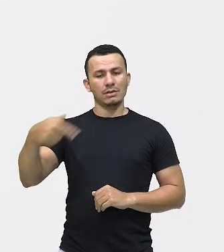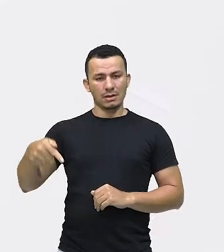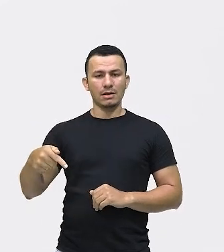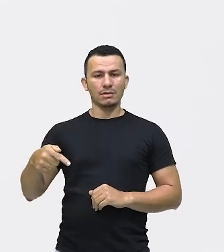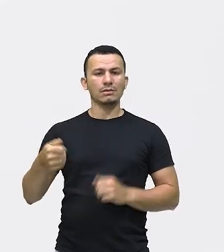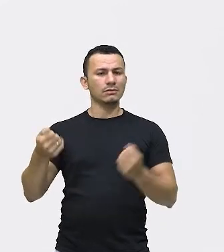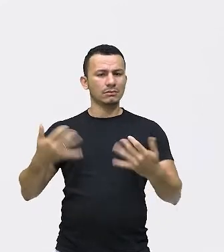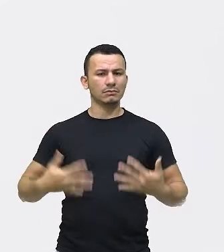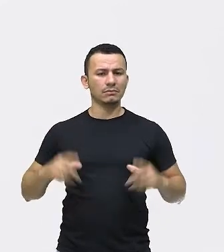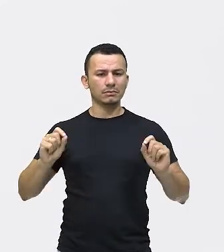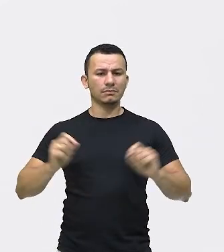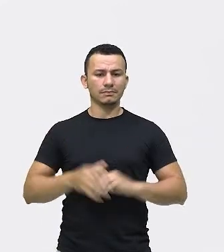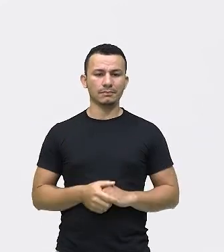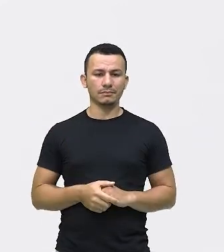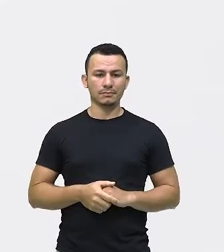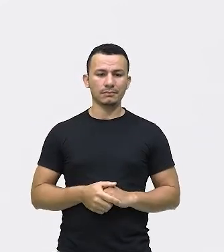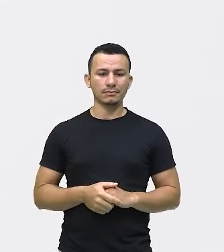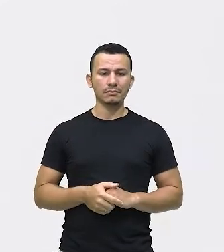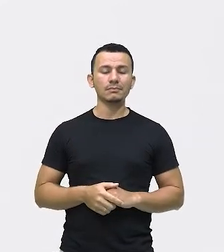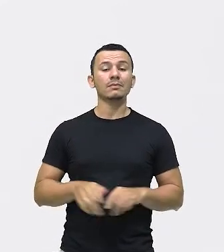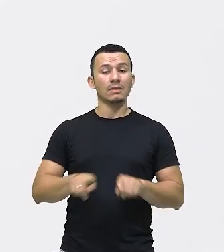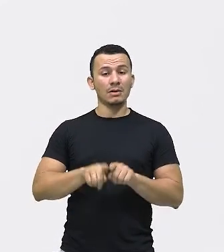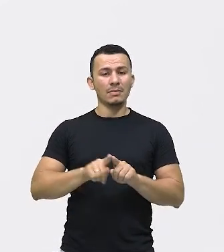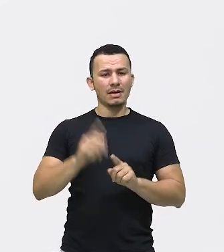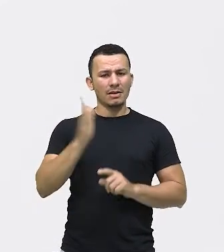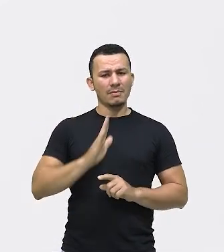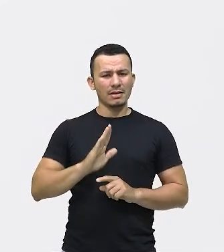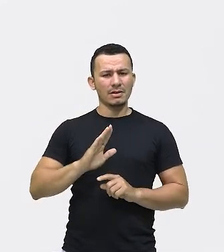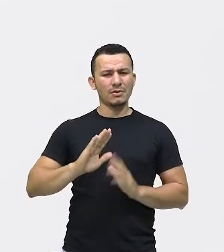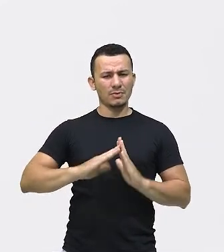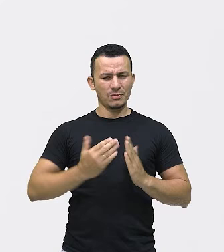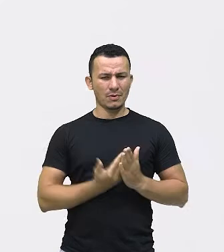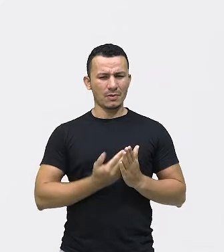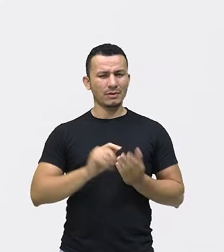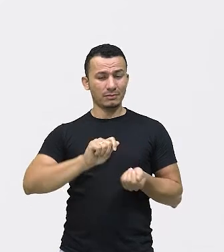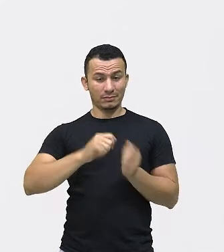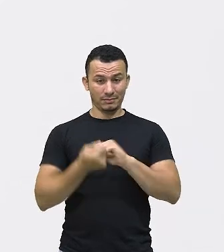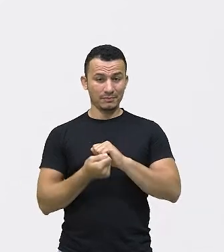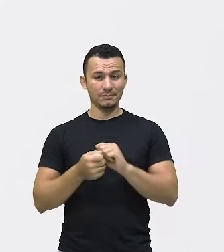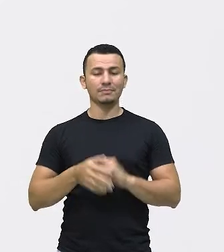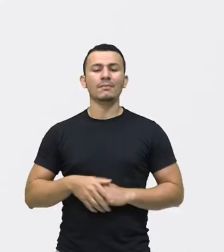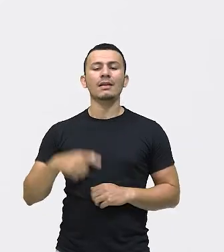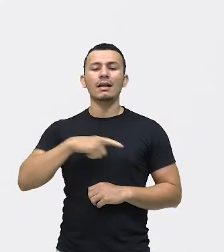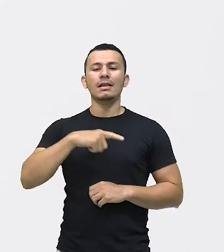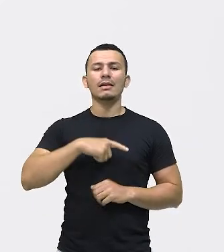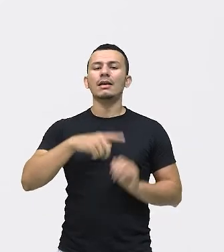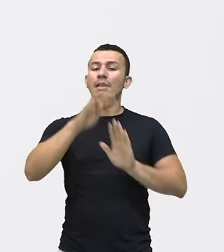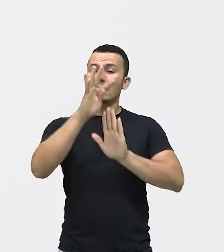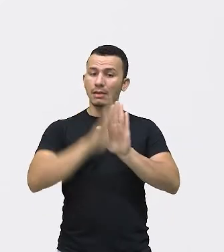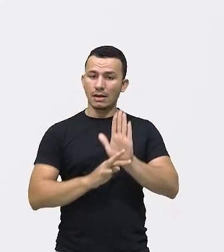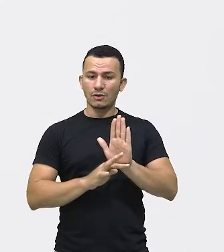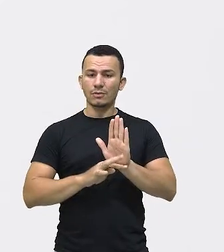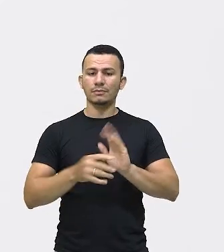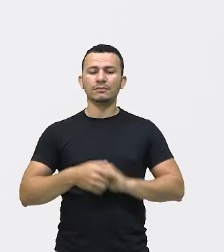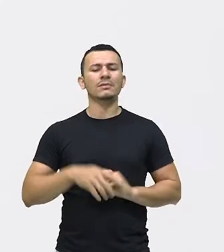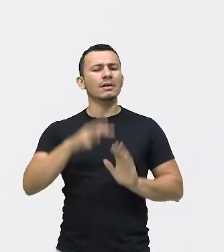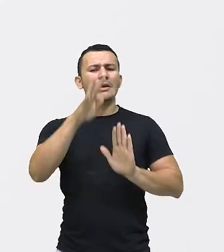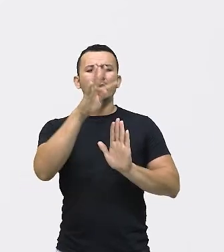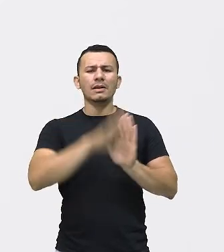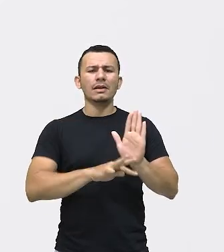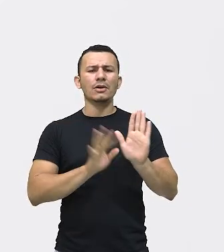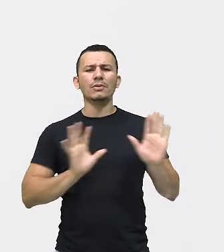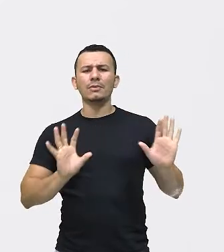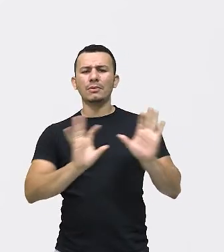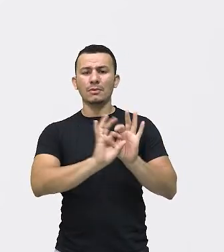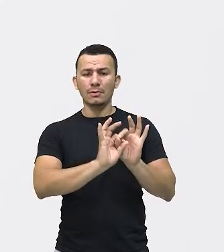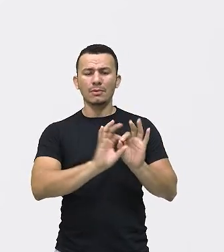17 é do Brasil Escola e também foi adaptada. Ela nos traz um texto, isso mesmo. Esses textos que vêm na